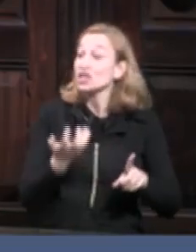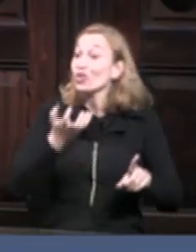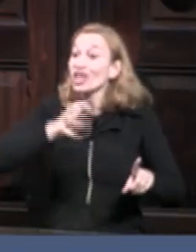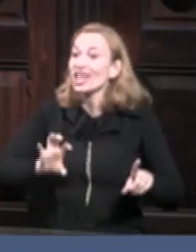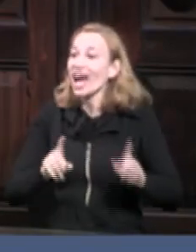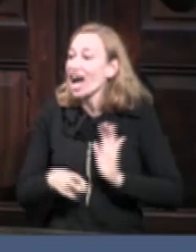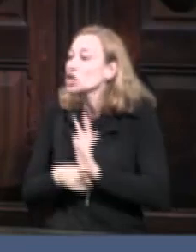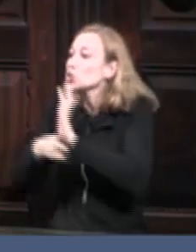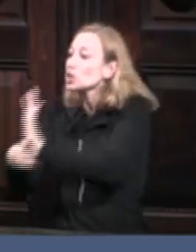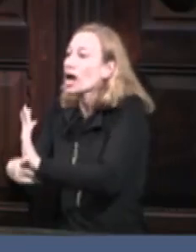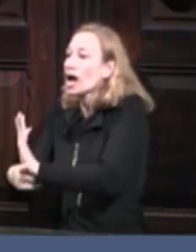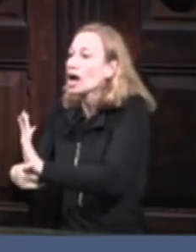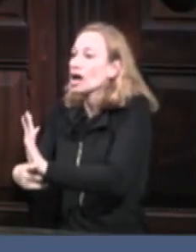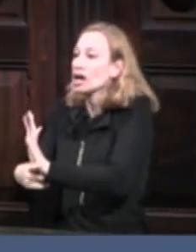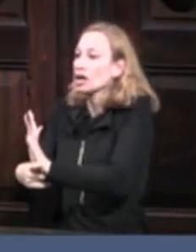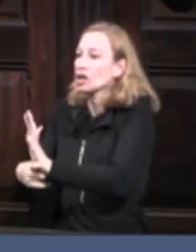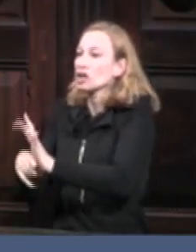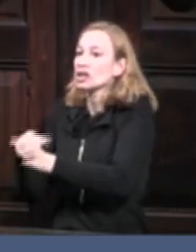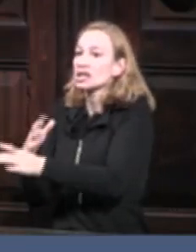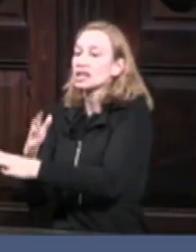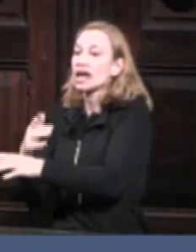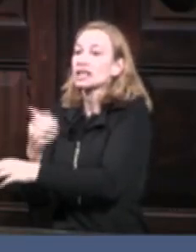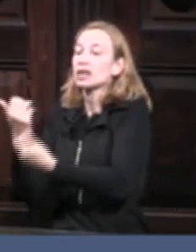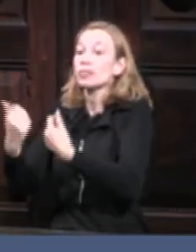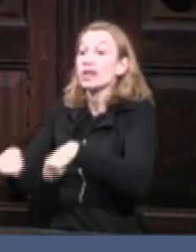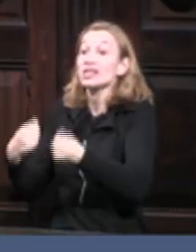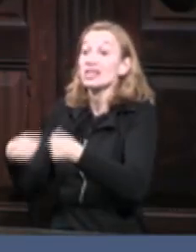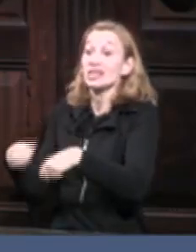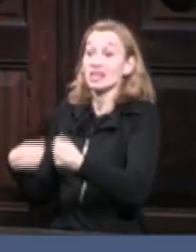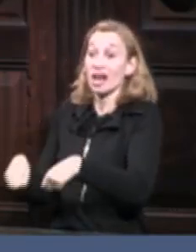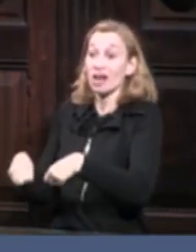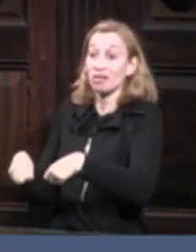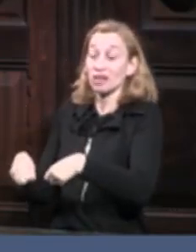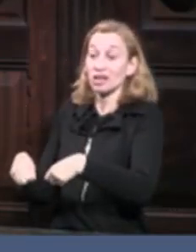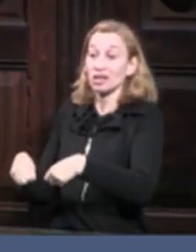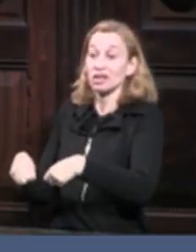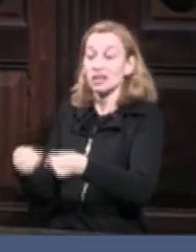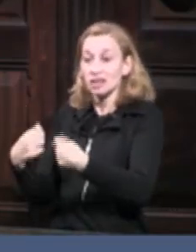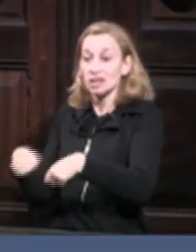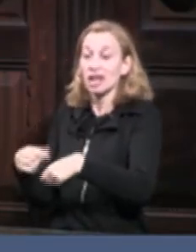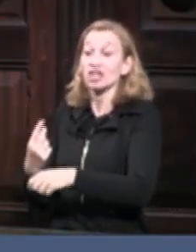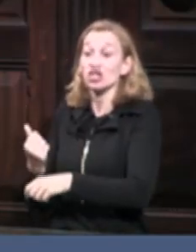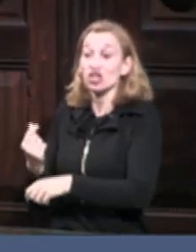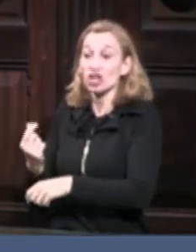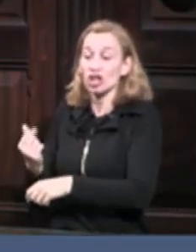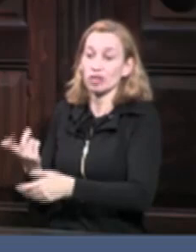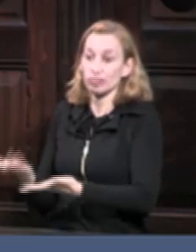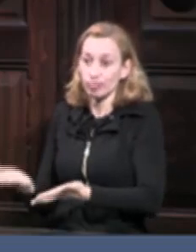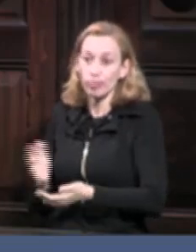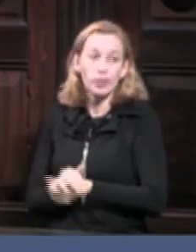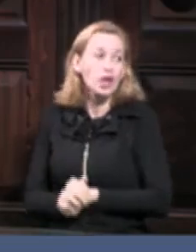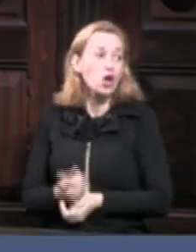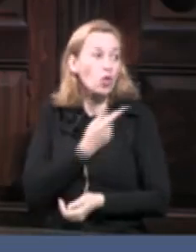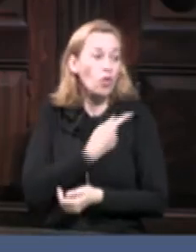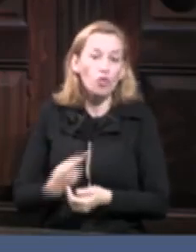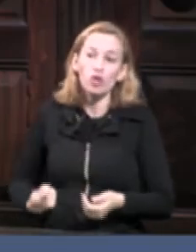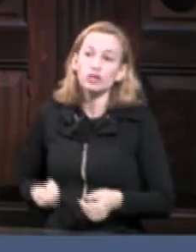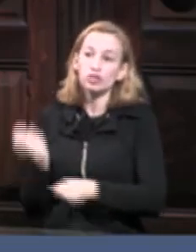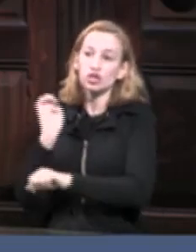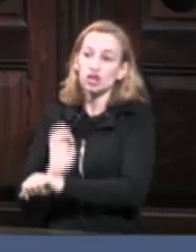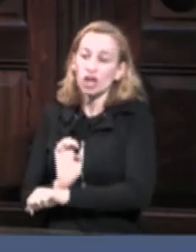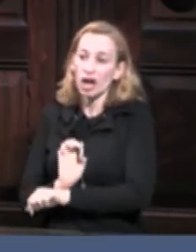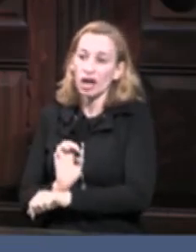e outros que necessitavam do auxílio moradia. O governo do estado fez uma opção,